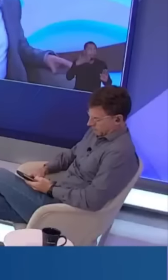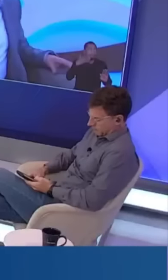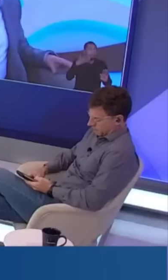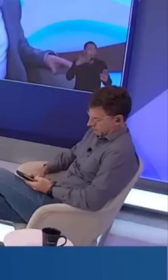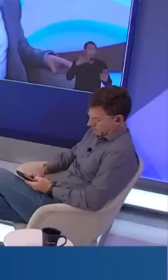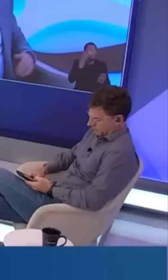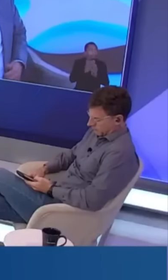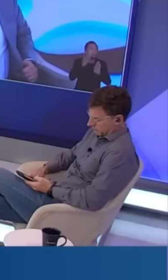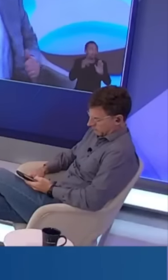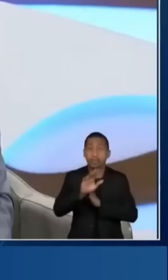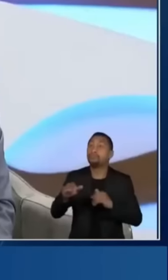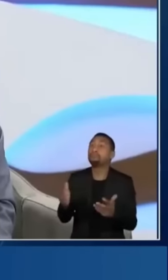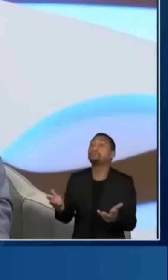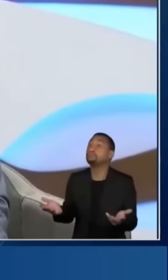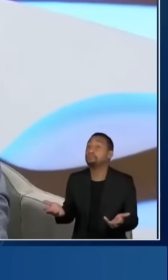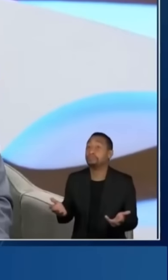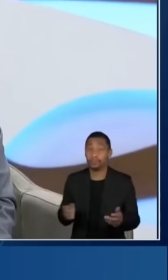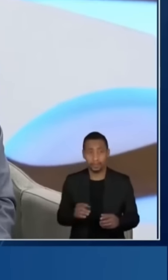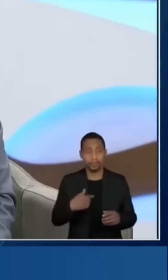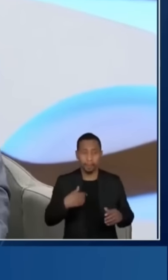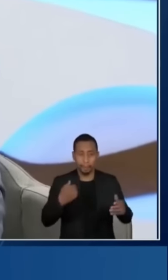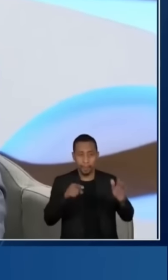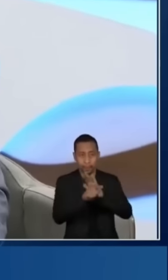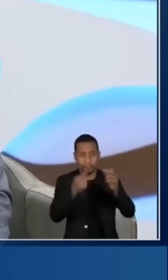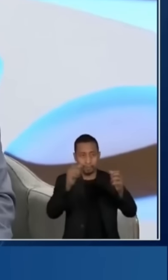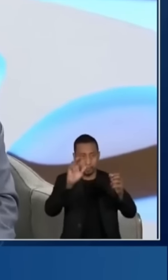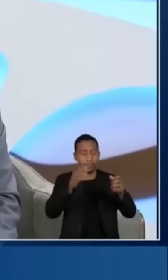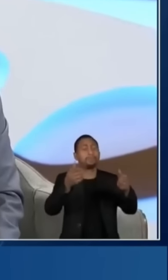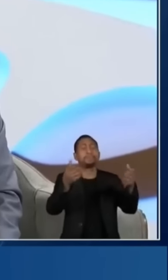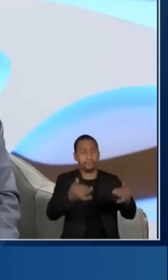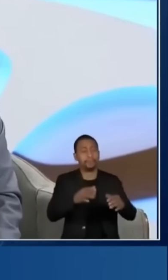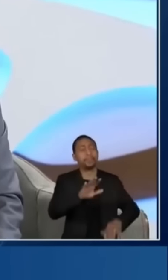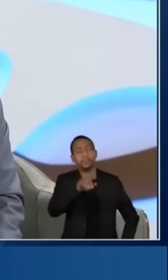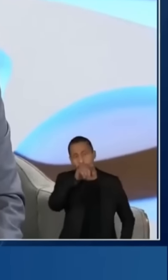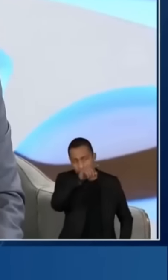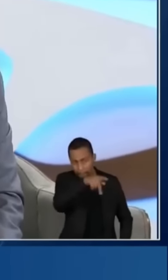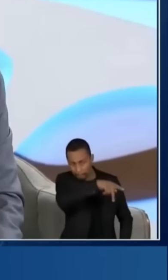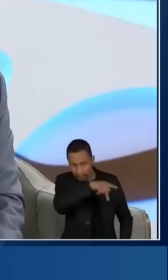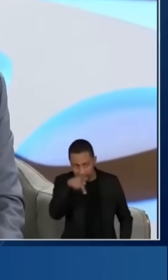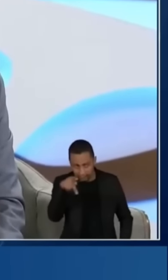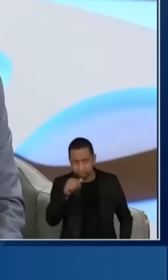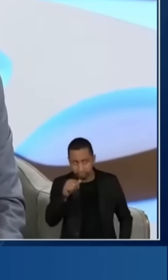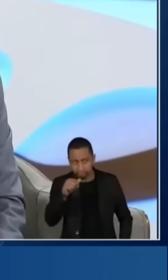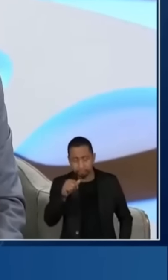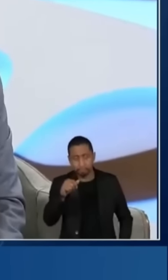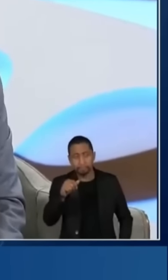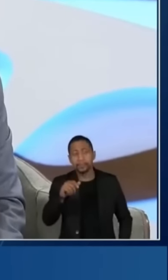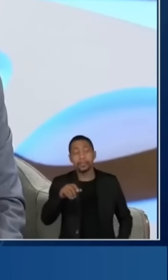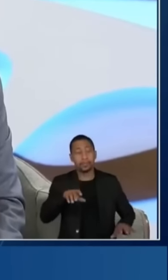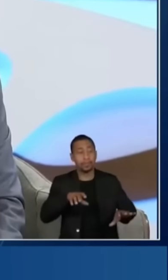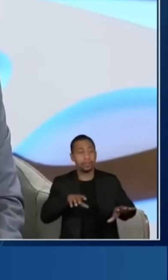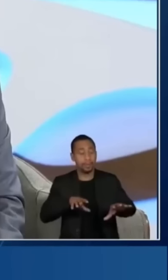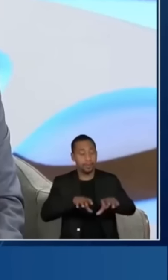ainda. O que que o senhor me explica de um presidente da República, no dia que recebe o